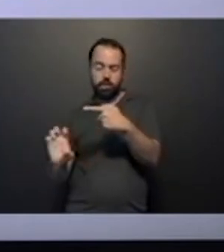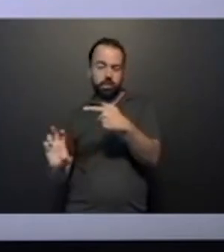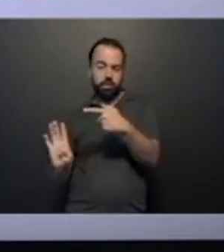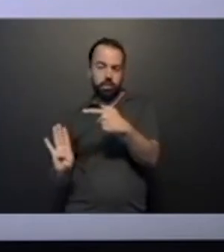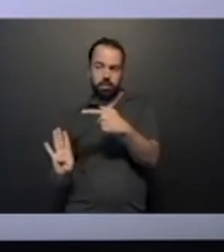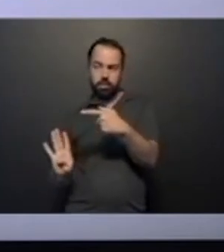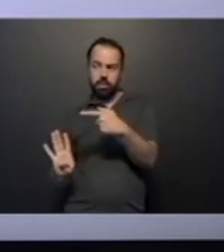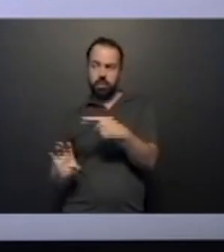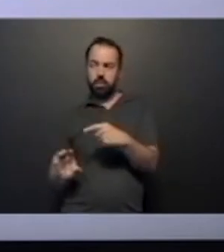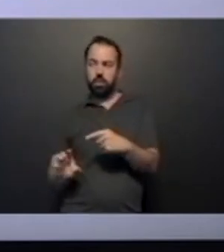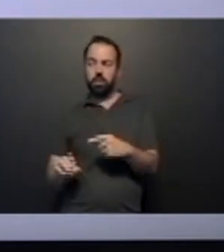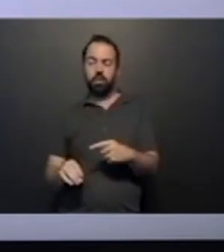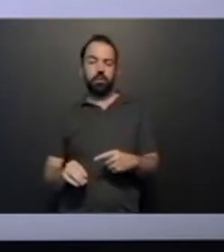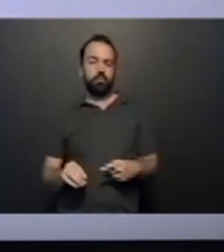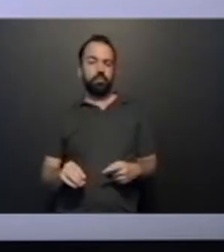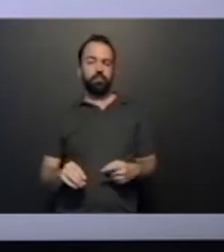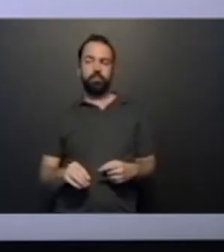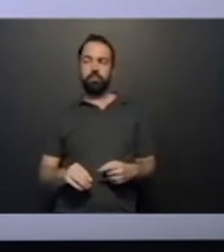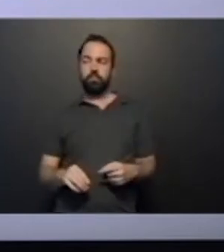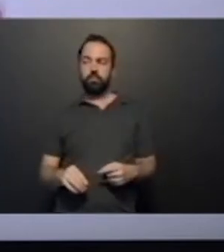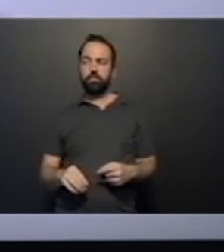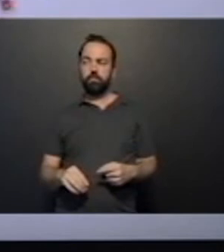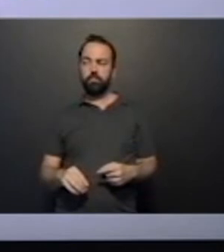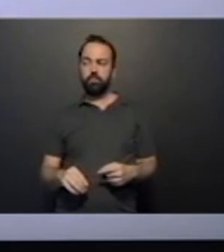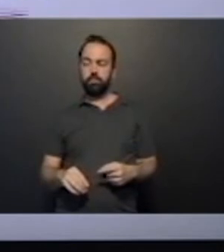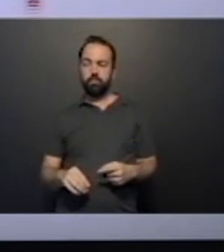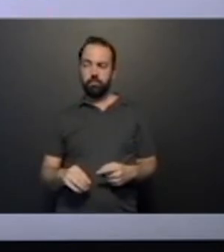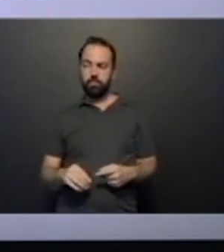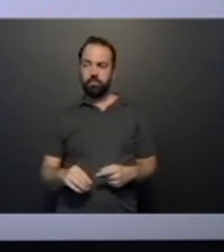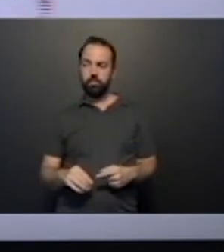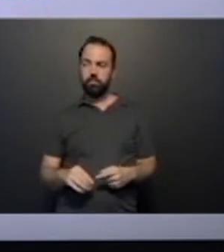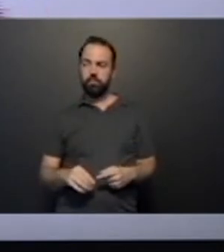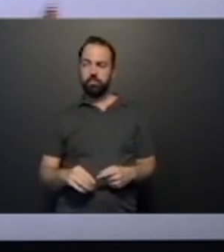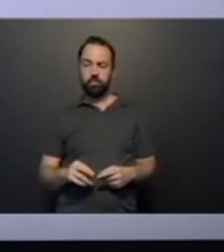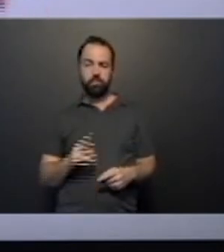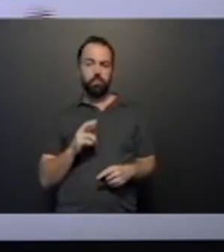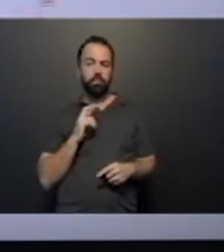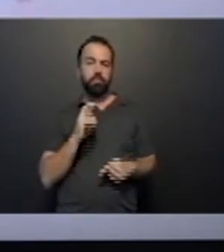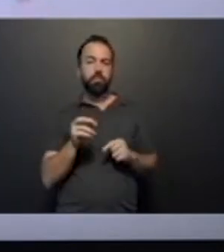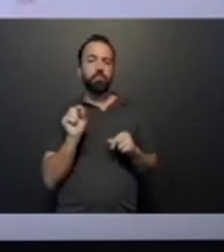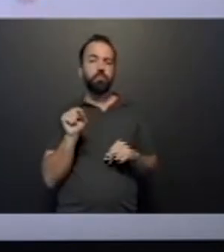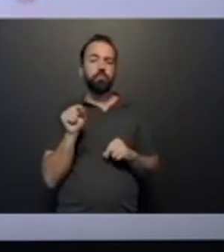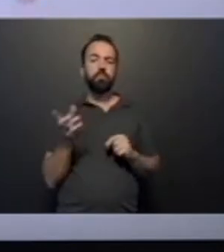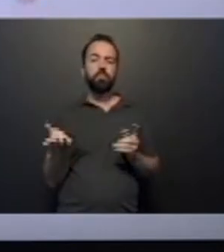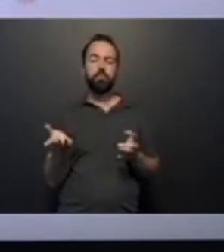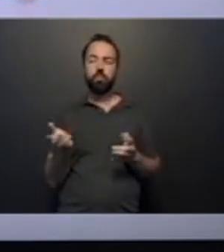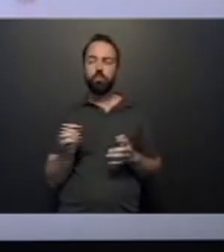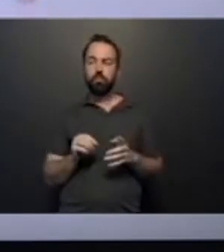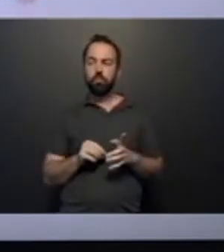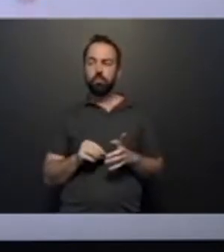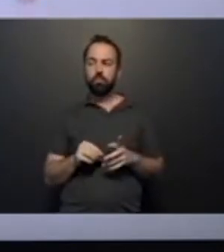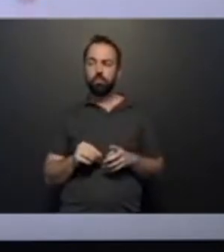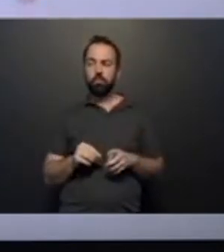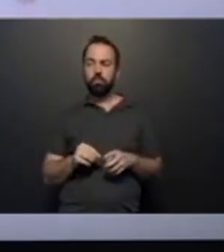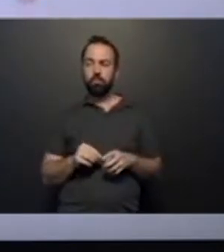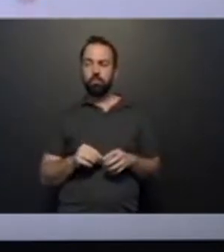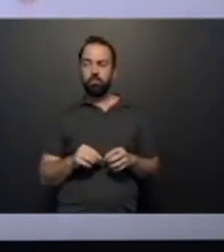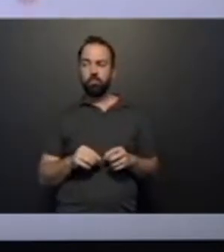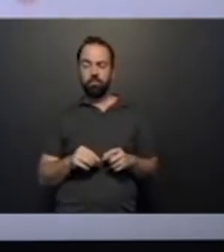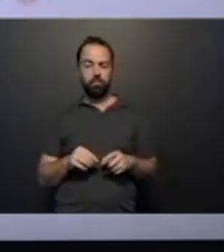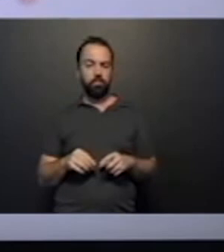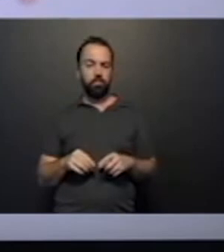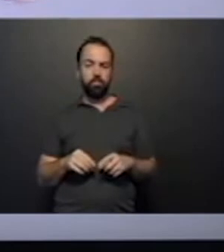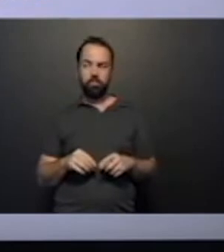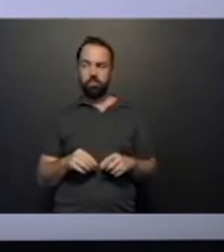treina diariamente o que ele percorre diariamente e vou dividir por 314 que o comprimento da pista